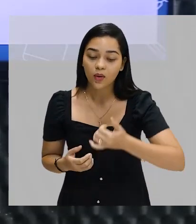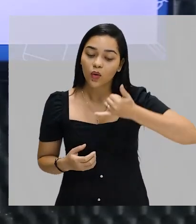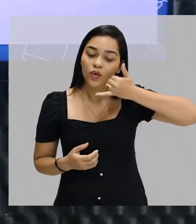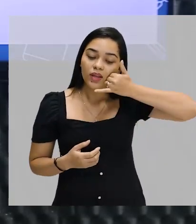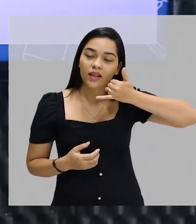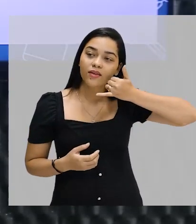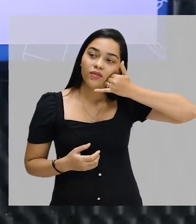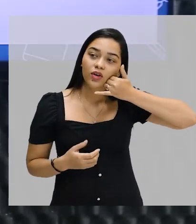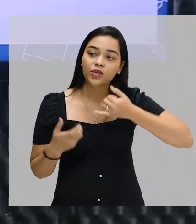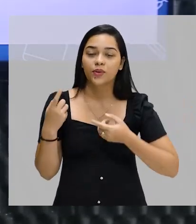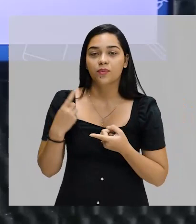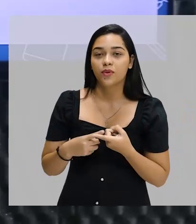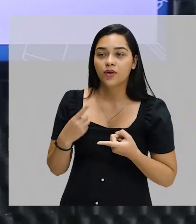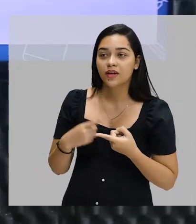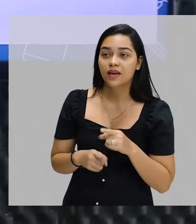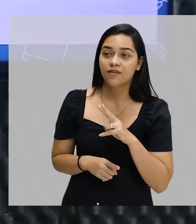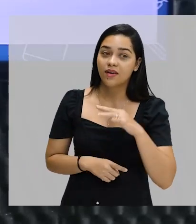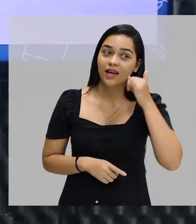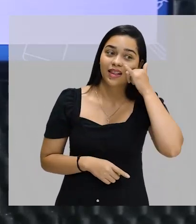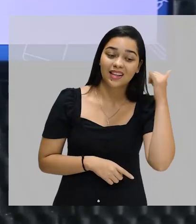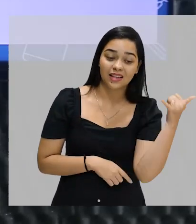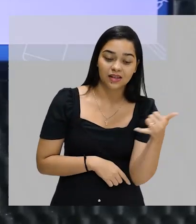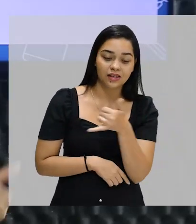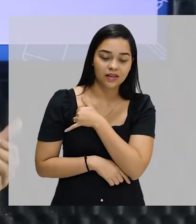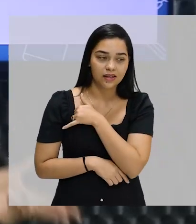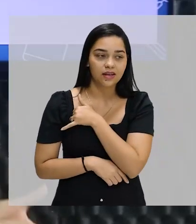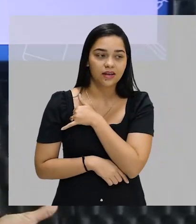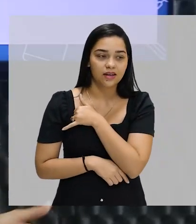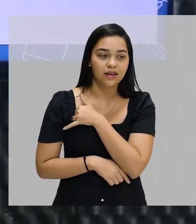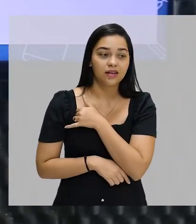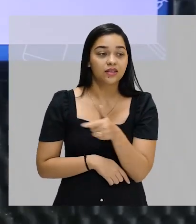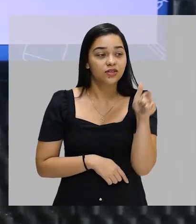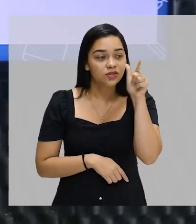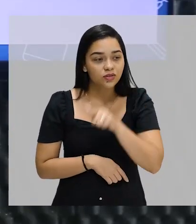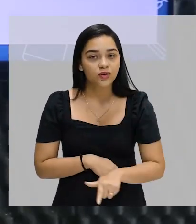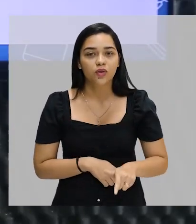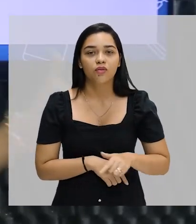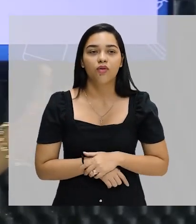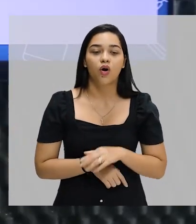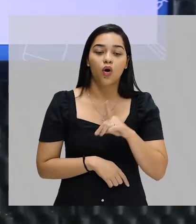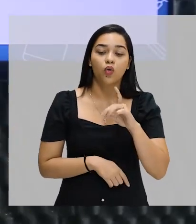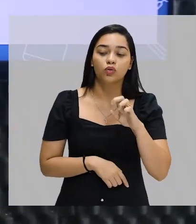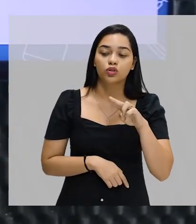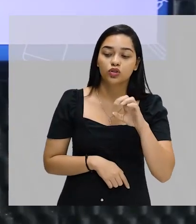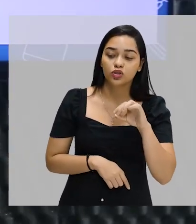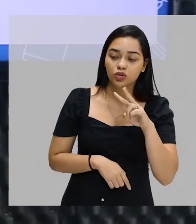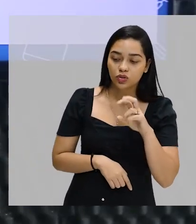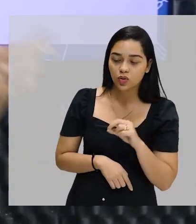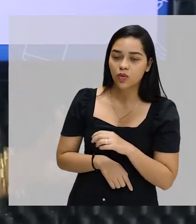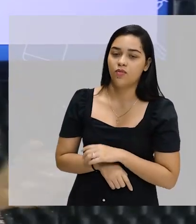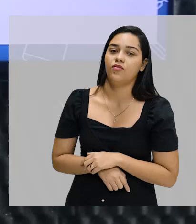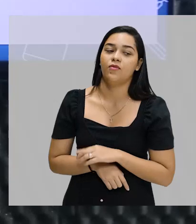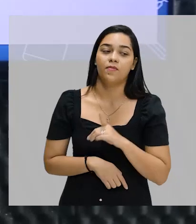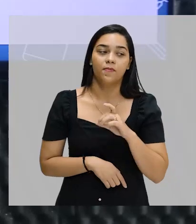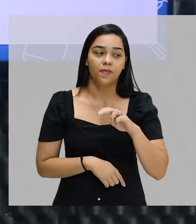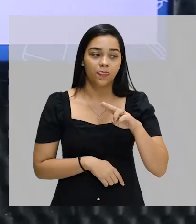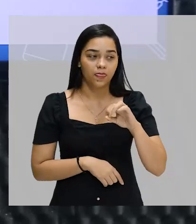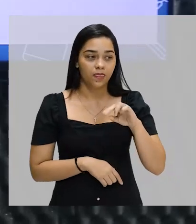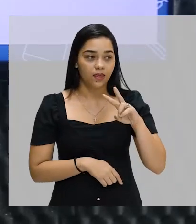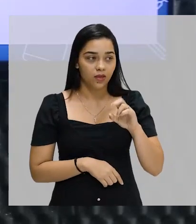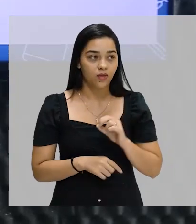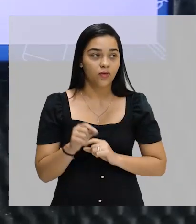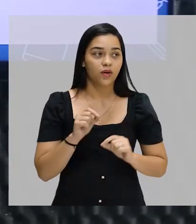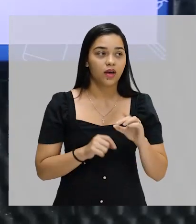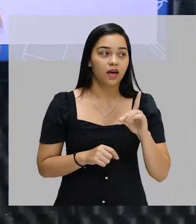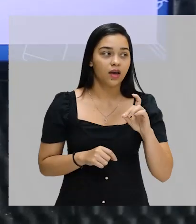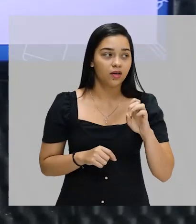telefone, porque ela vai ligar para mim de novo. Olha o de novo. De novo é